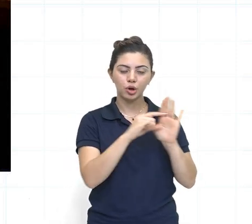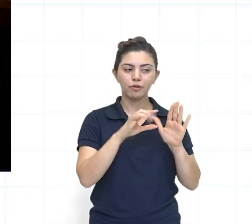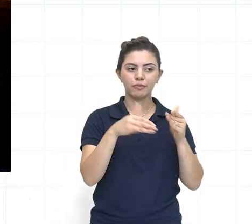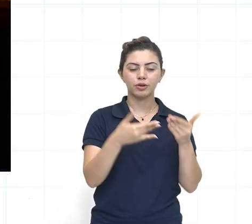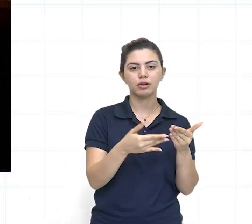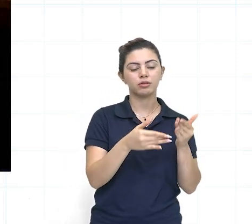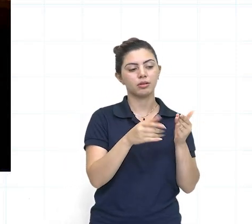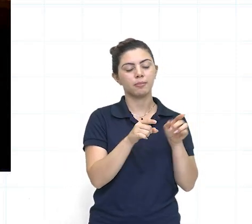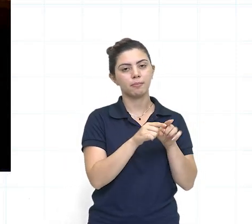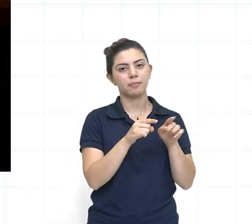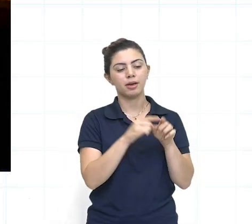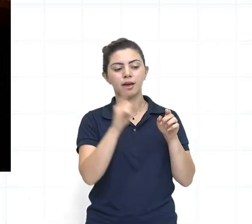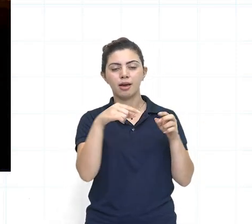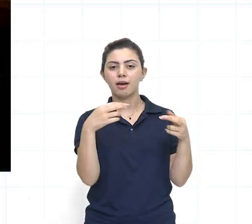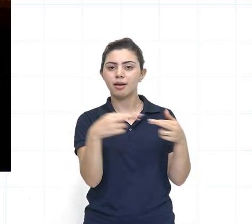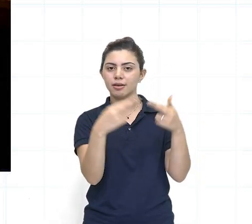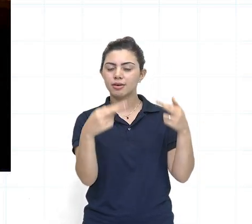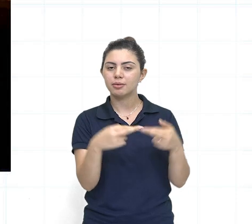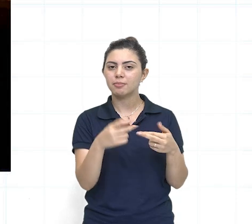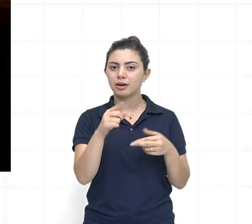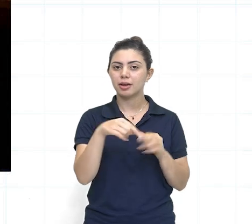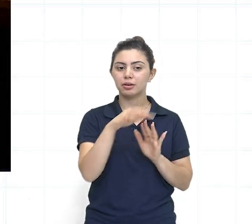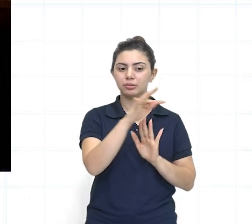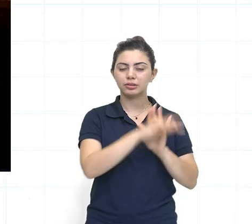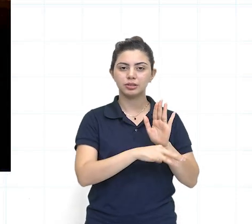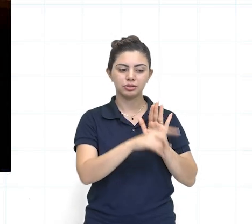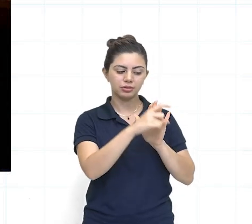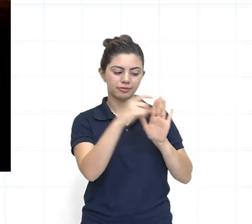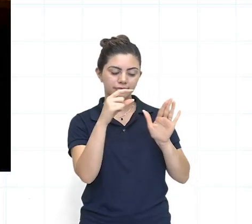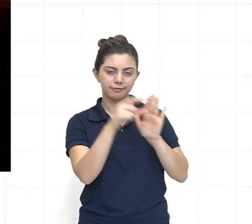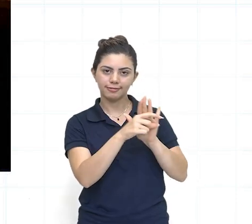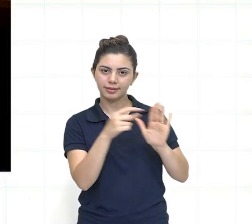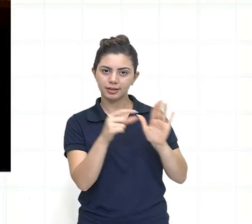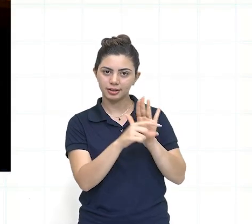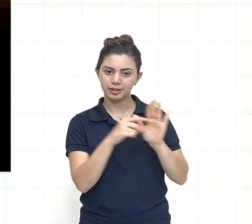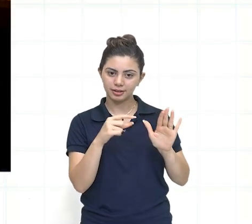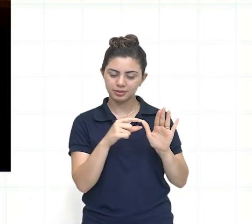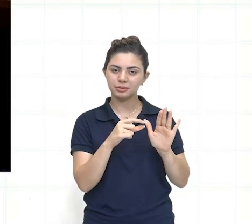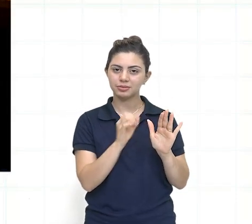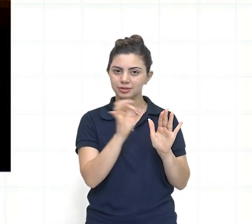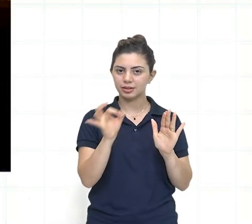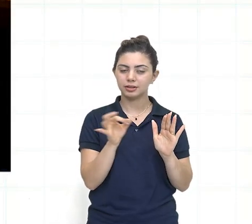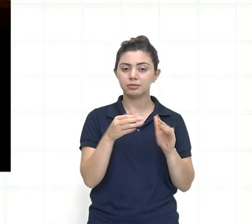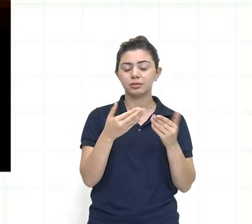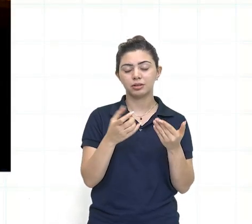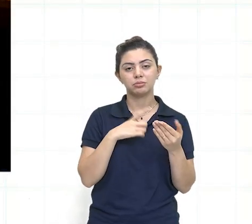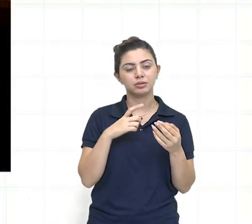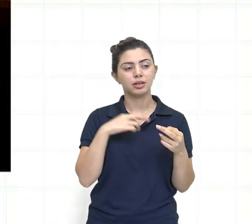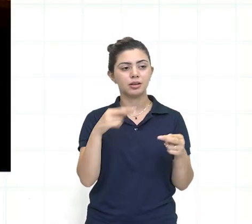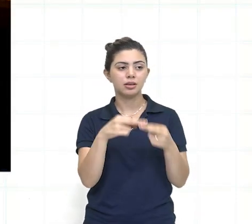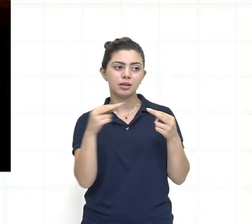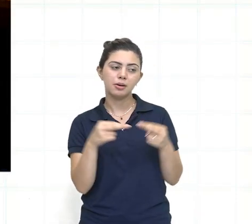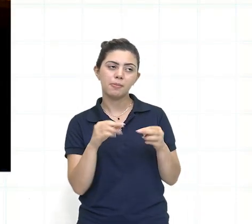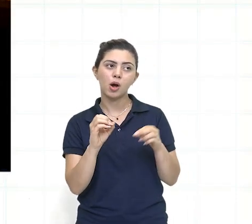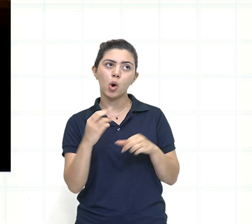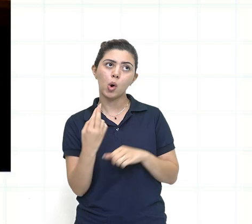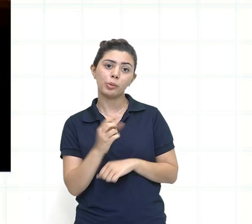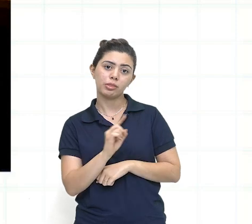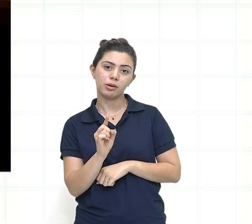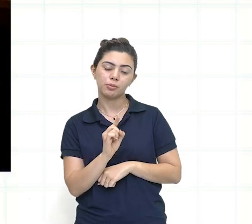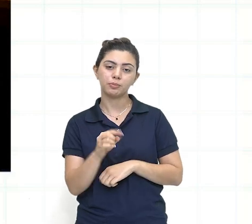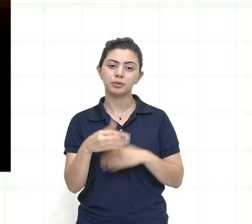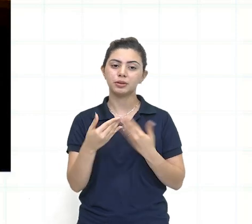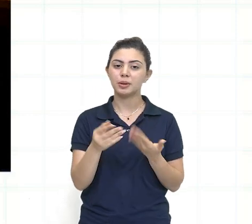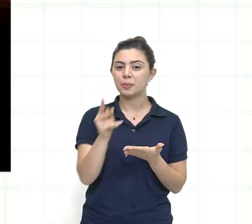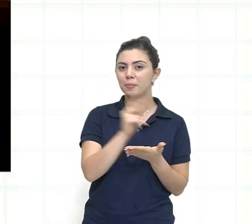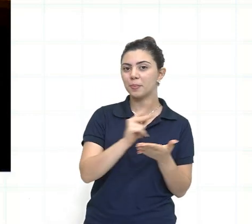Isto é um texto escrito em forma de versos, com metrificação ou não, com rimas ou não. Então, o